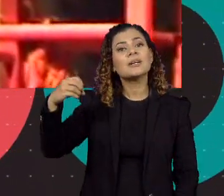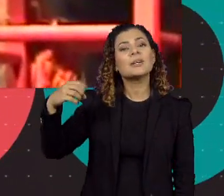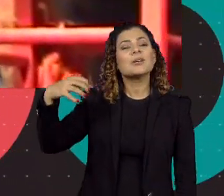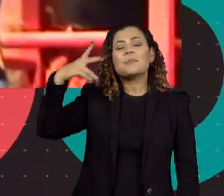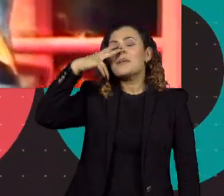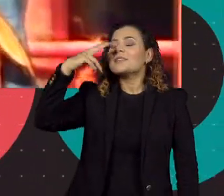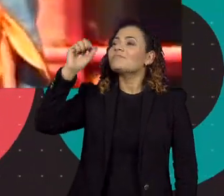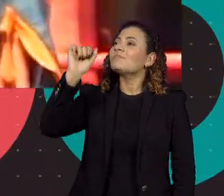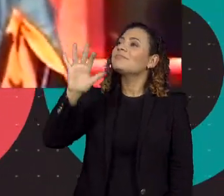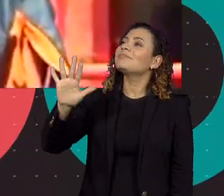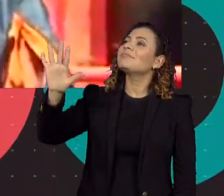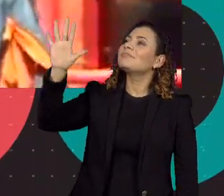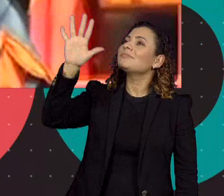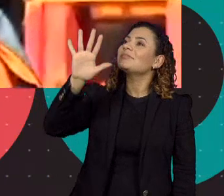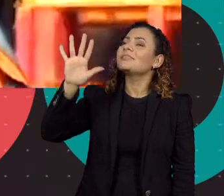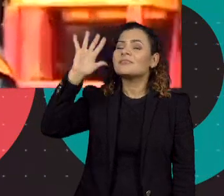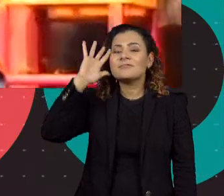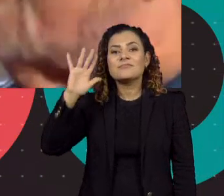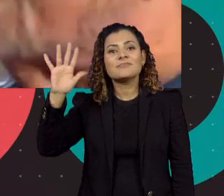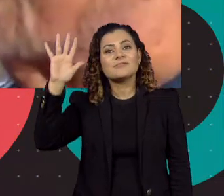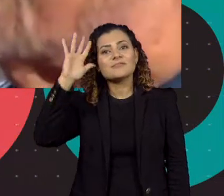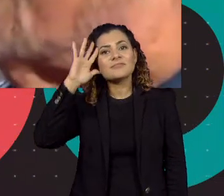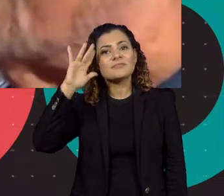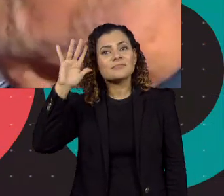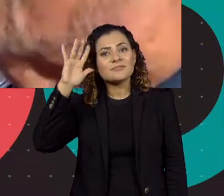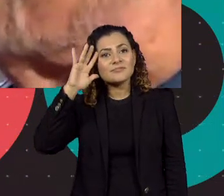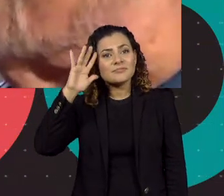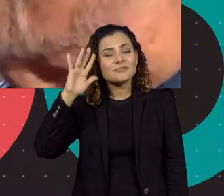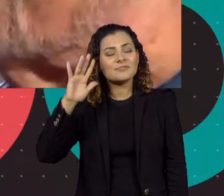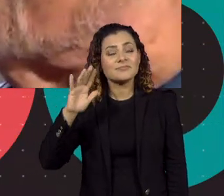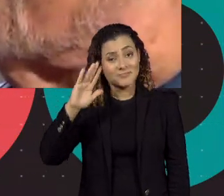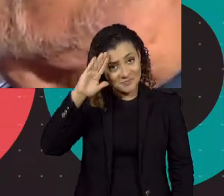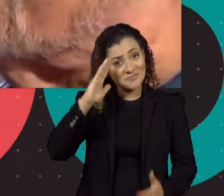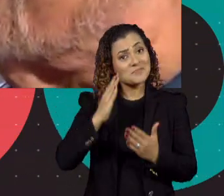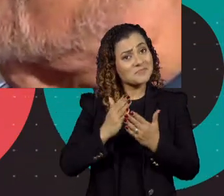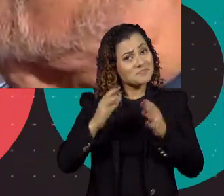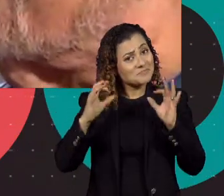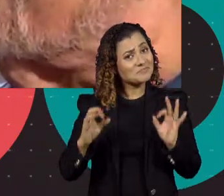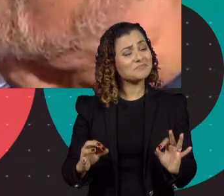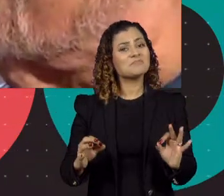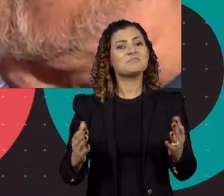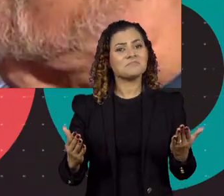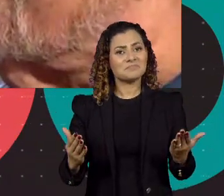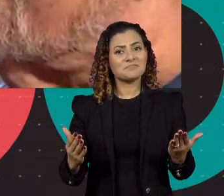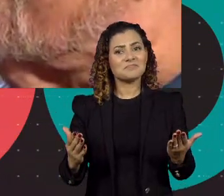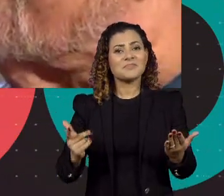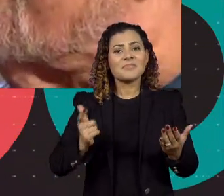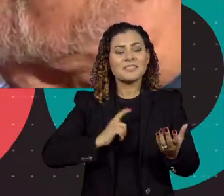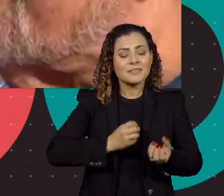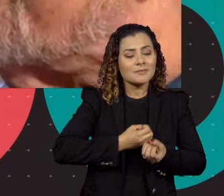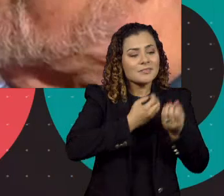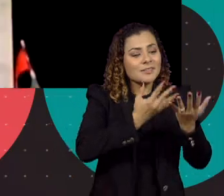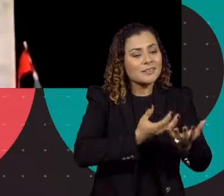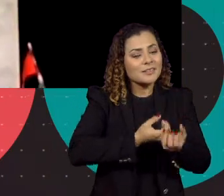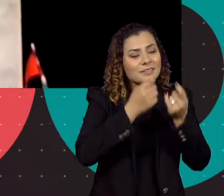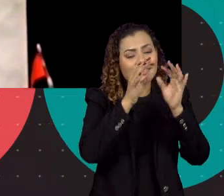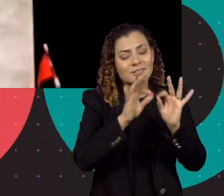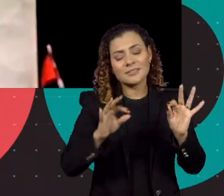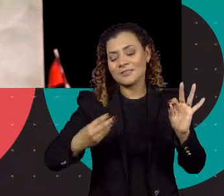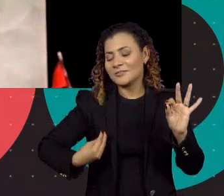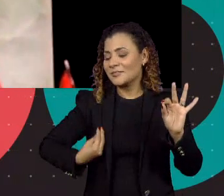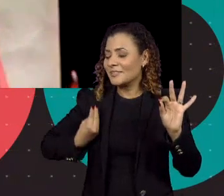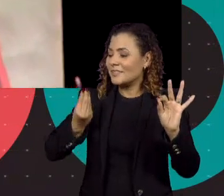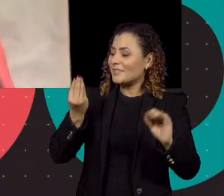raios circulares e lineares, de frente e por trás, verso e reverso da vida, que